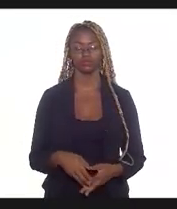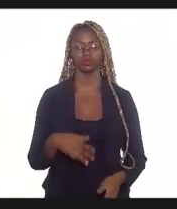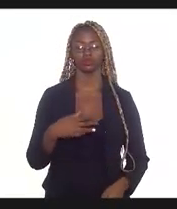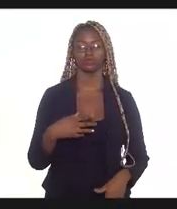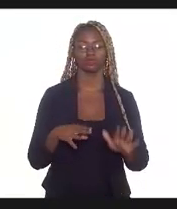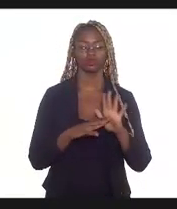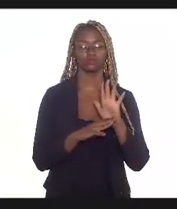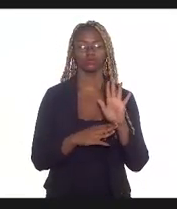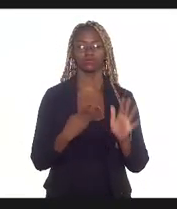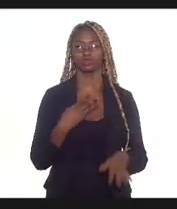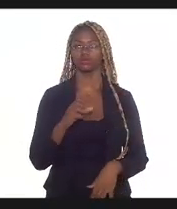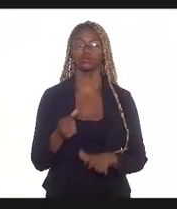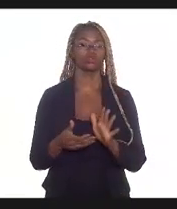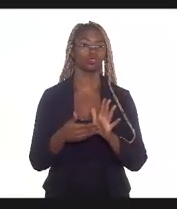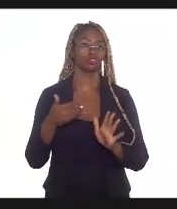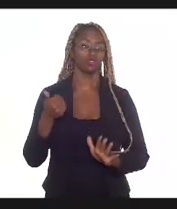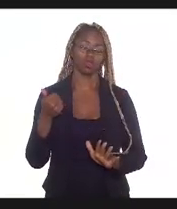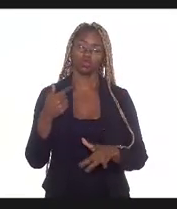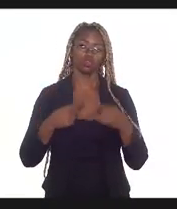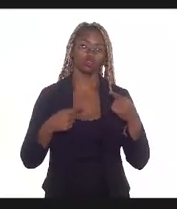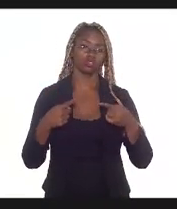38, retirado de pauta pedido do autor.